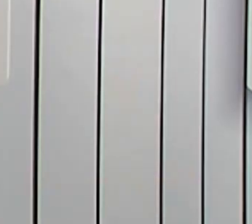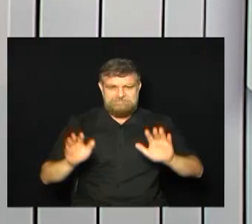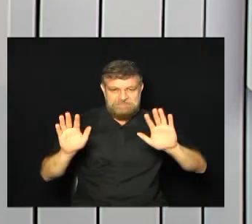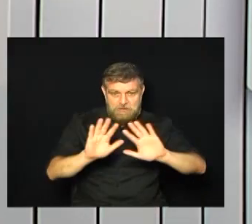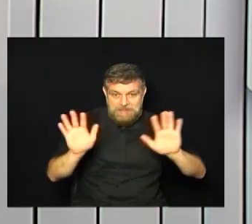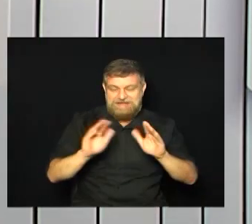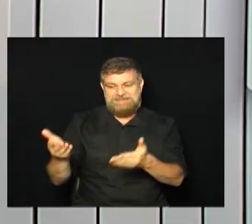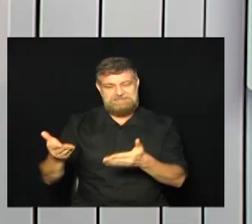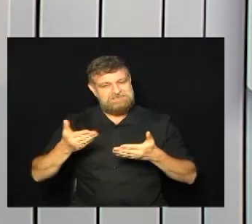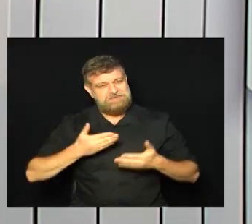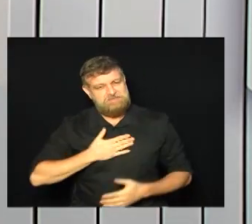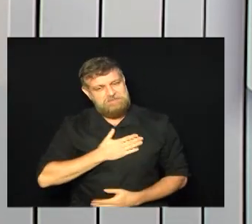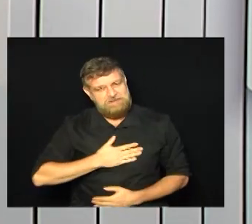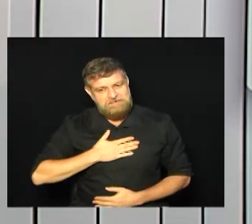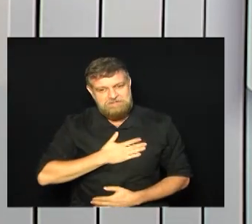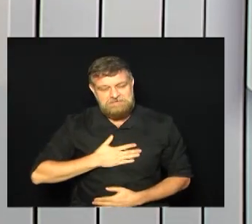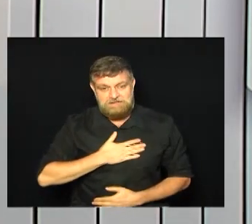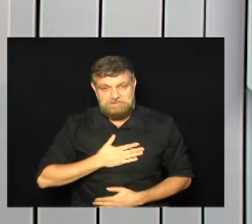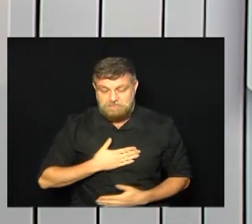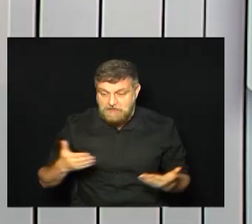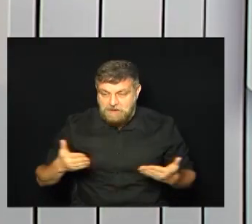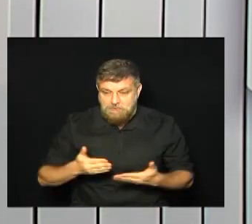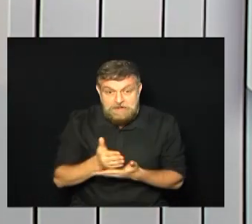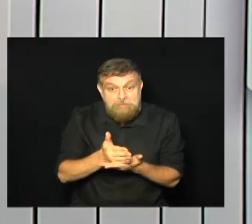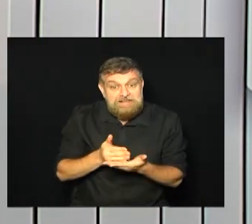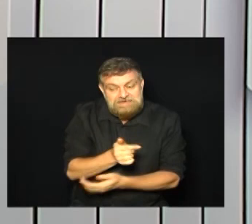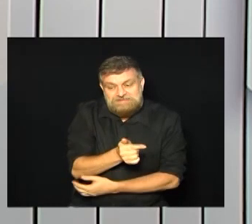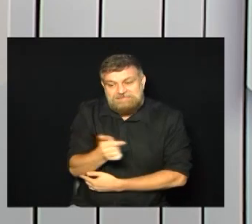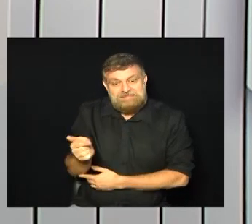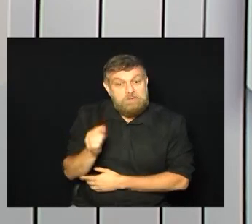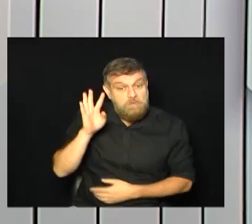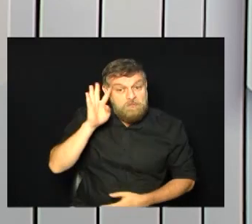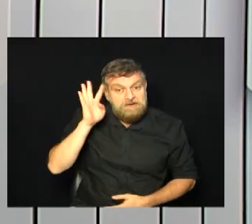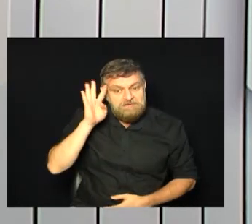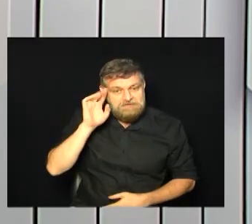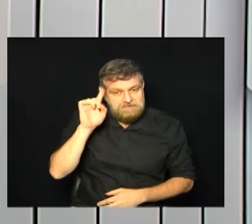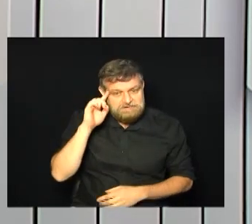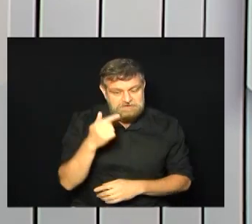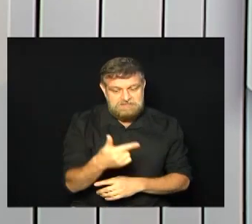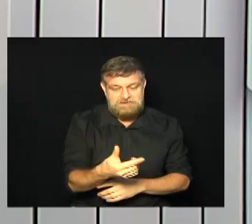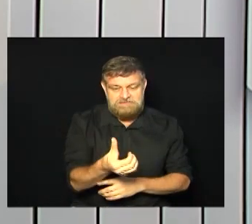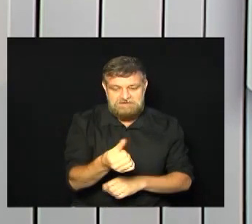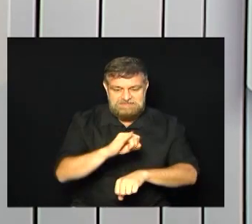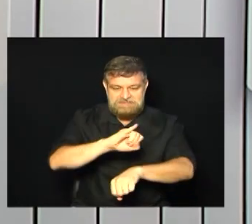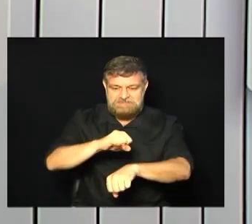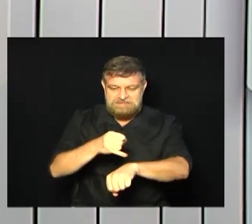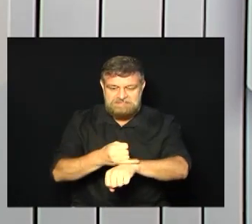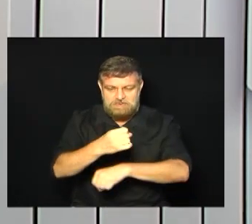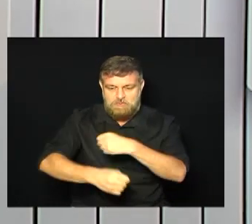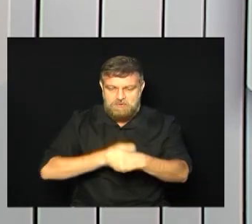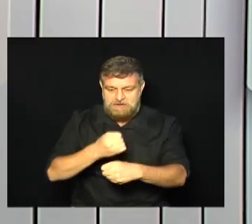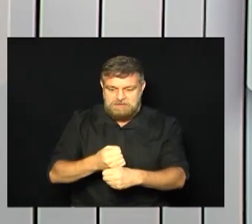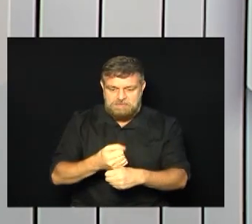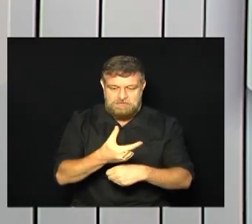Olá, seja bem-vinda, seja bem-vindo. Chegamos ao meio da semana, quarta-feira, 26 de janeiro de